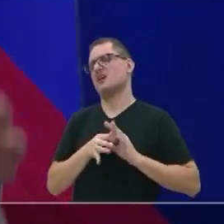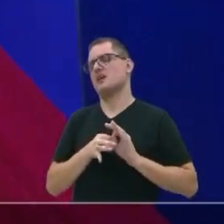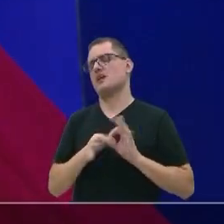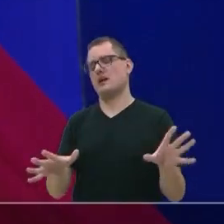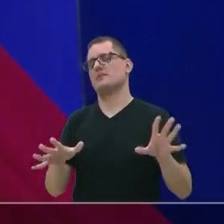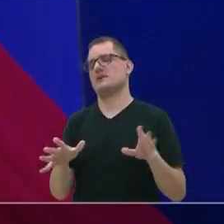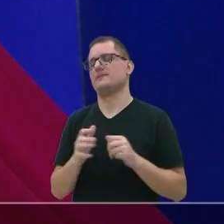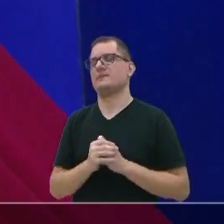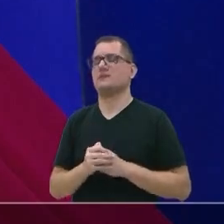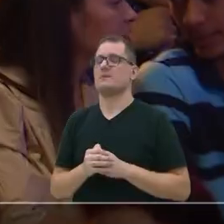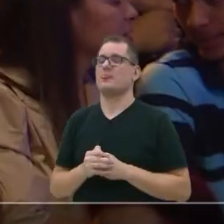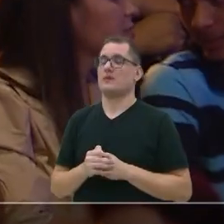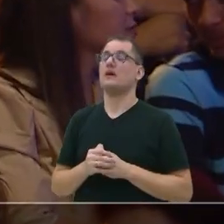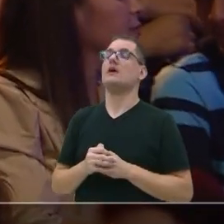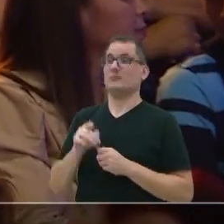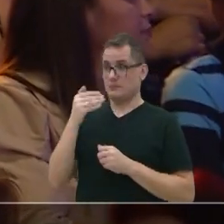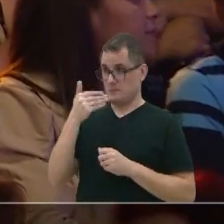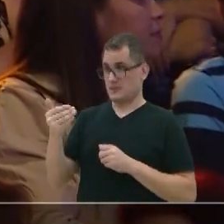liberte-se